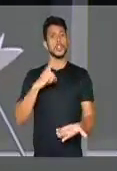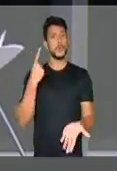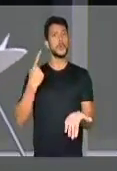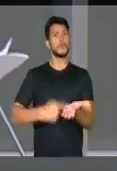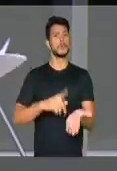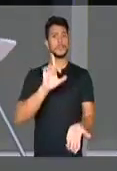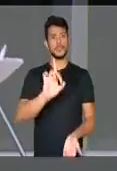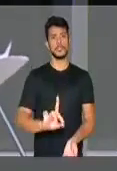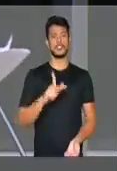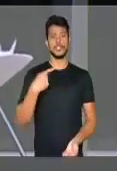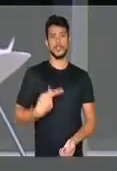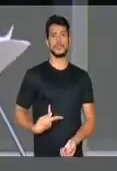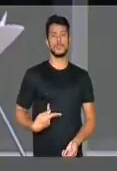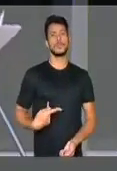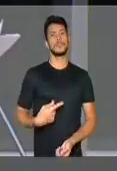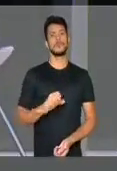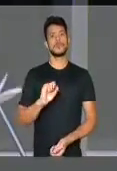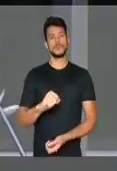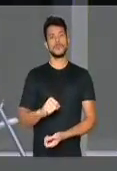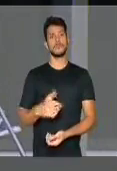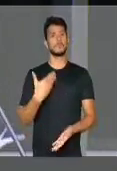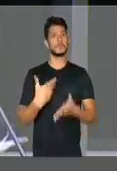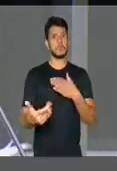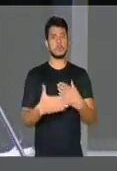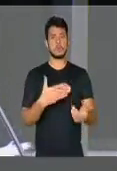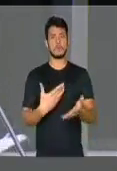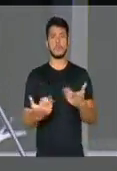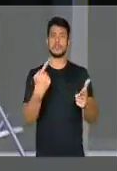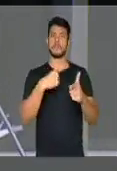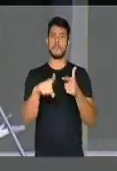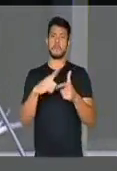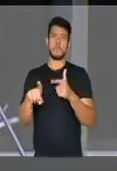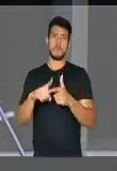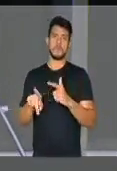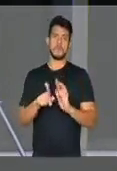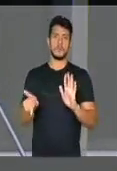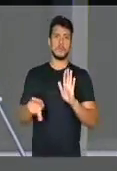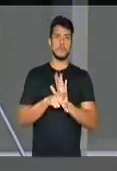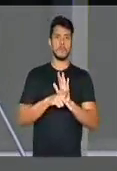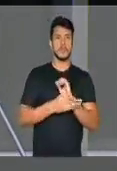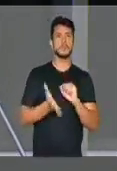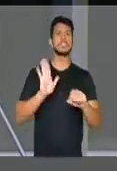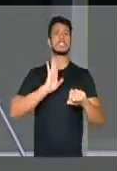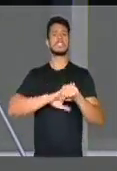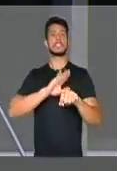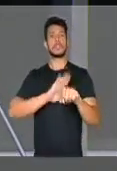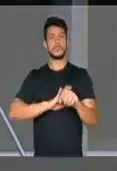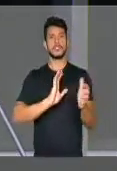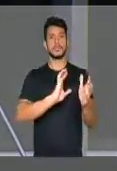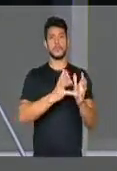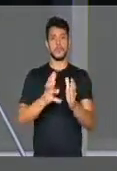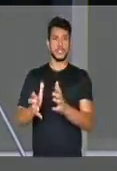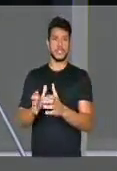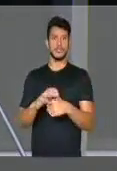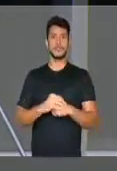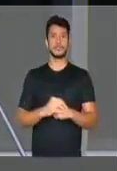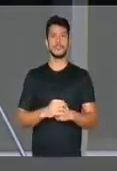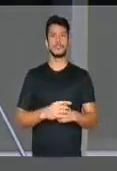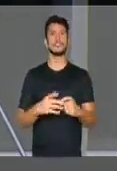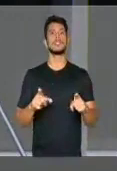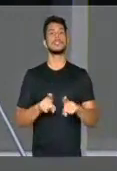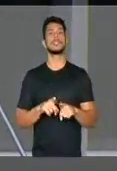direitos humanos, acima das disputas e ideologias dos partidos, e a determinação